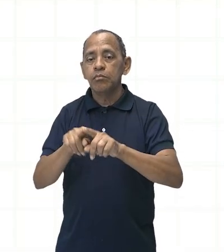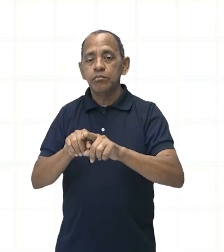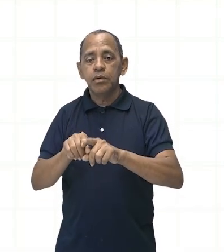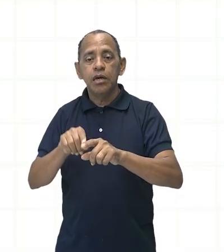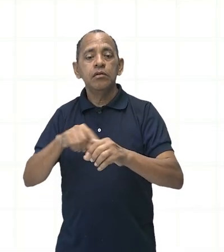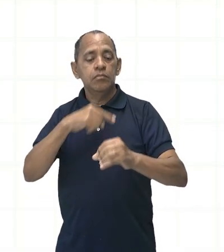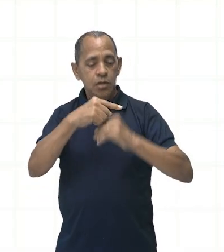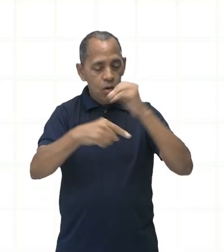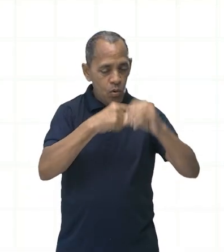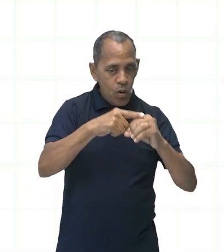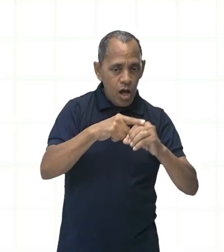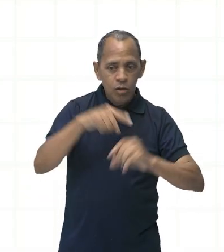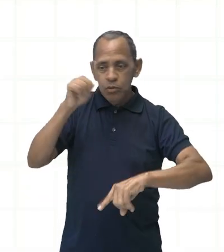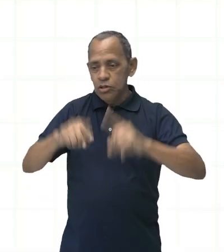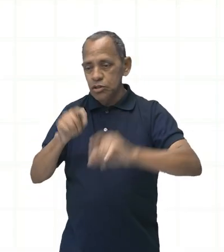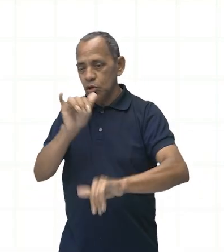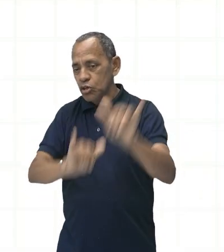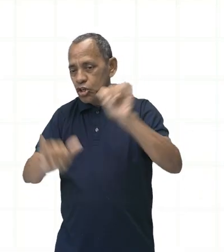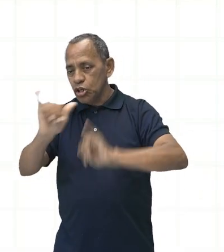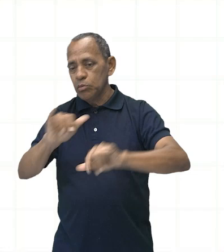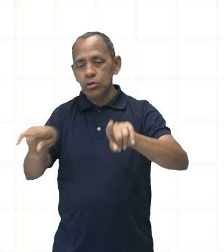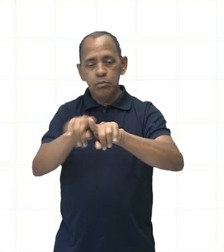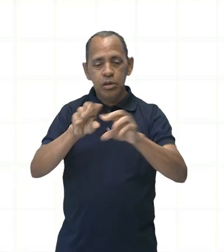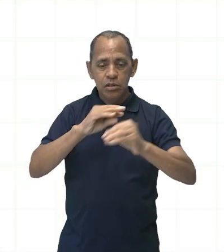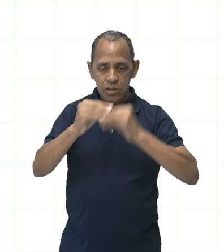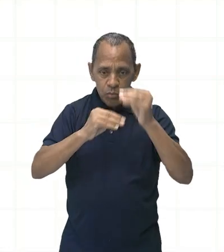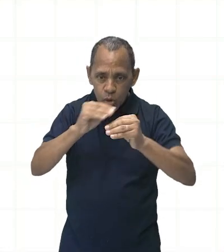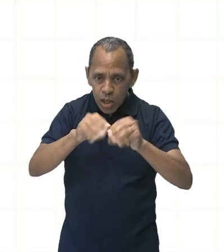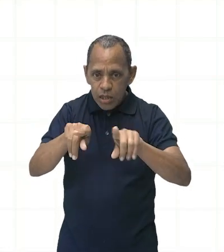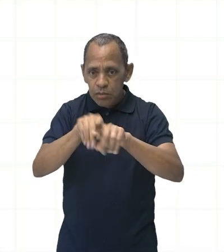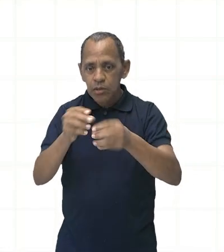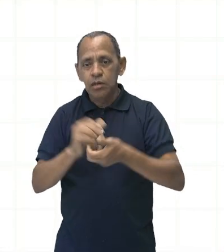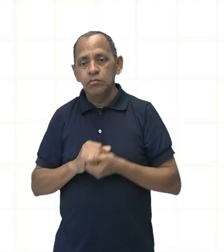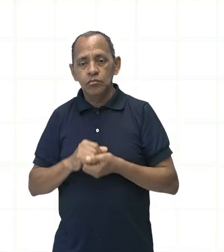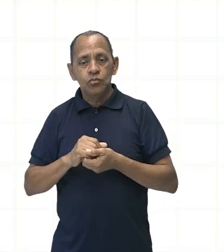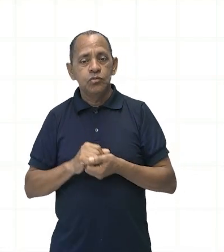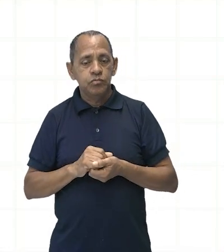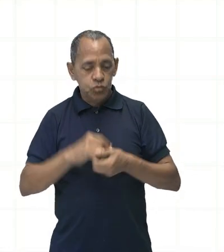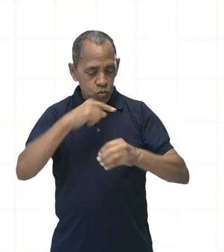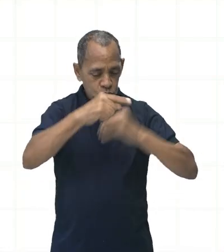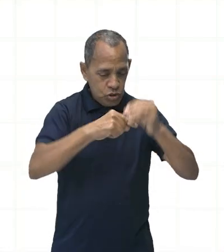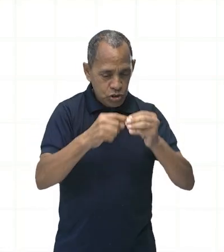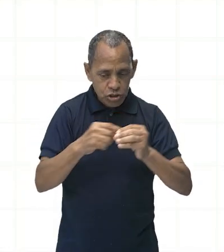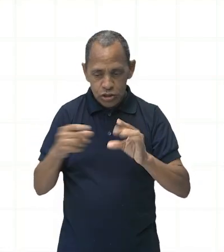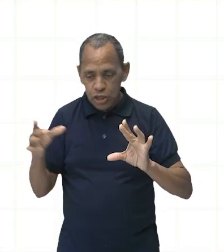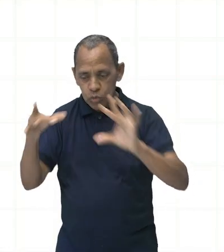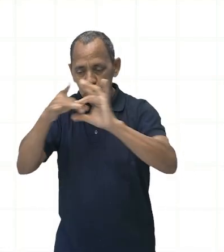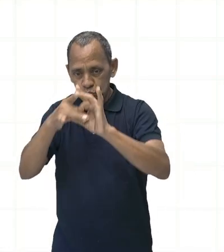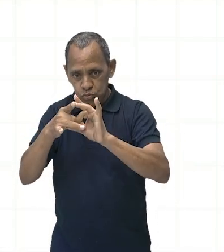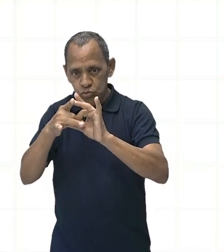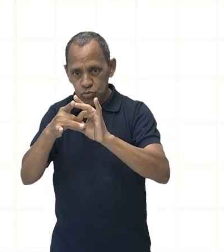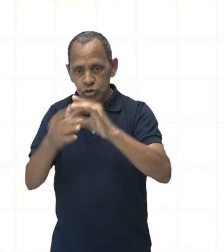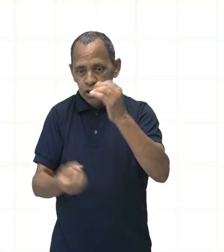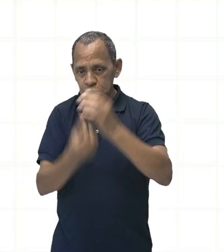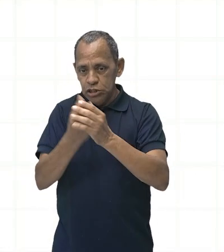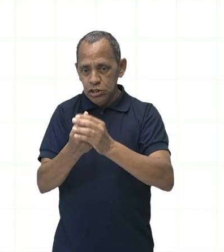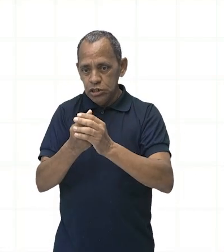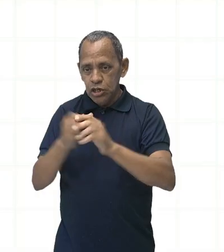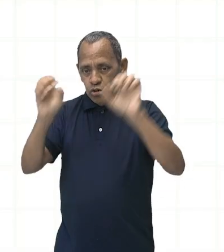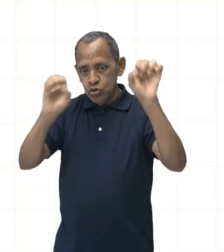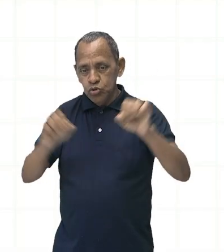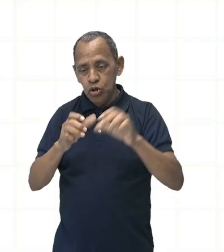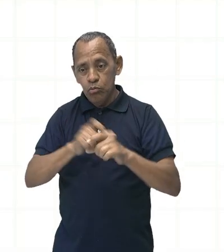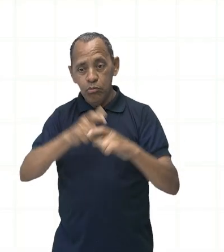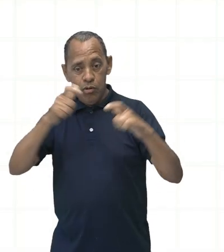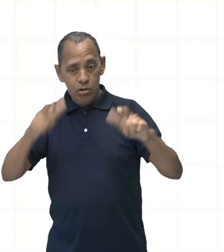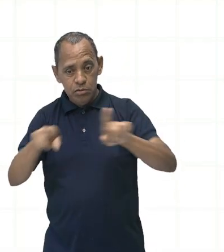os elementos químicos e as moléculas, que é quando os átomos se juntam formando estruturas maiores que chamamos de moléculas, nós